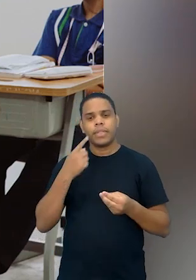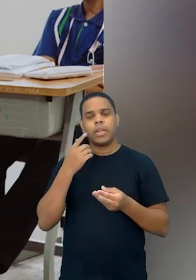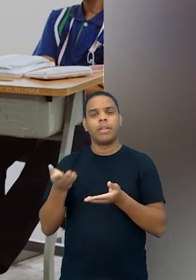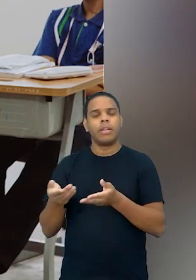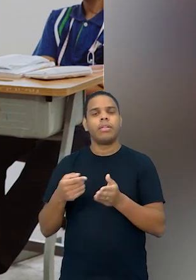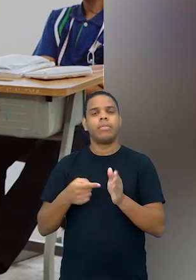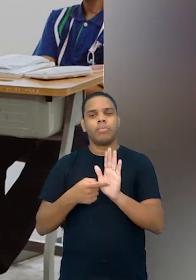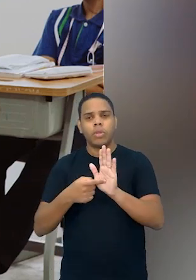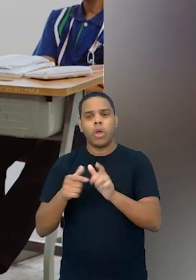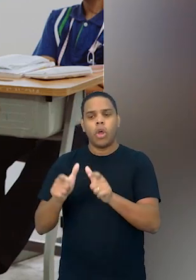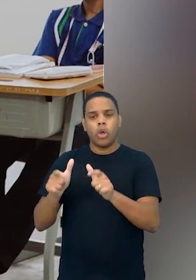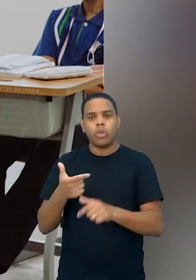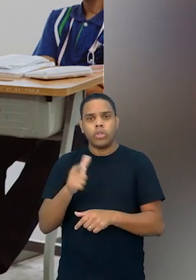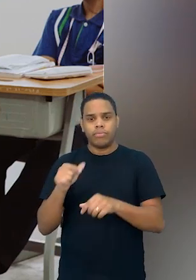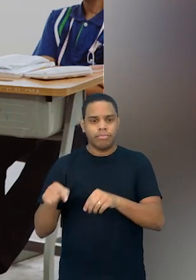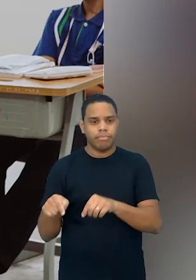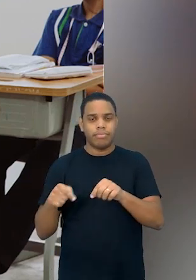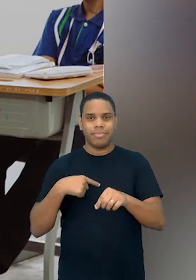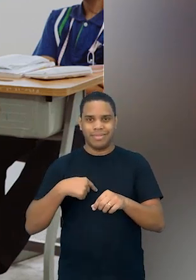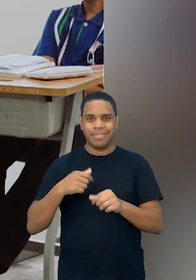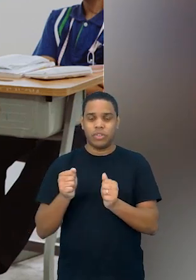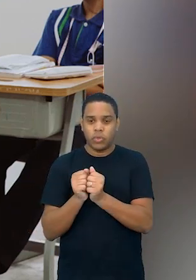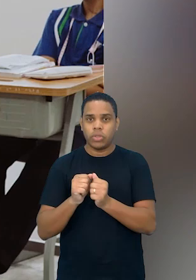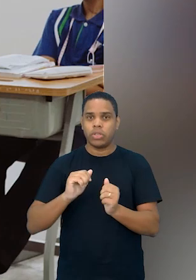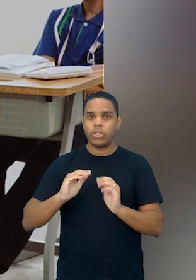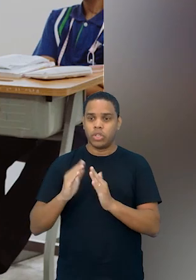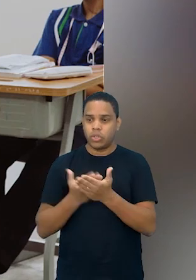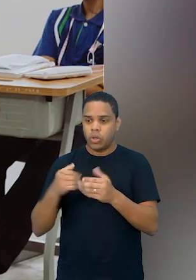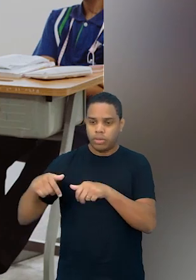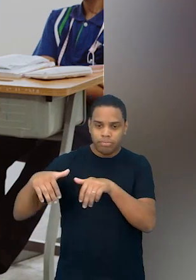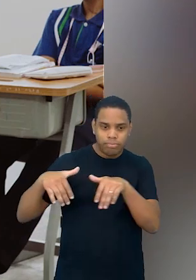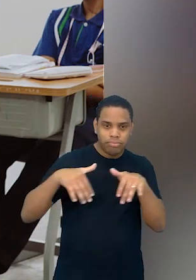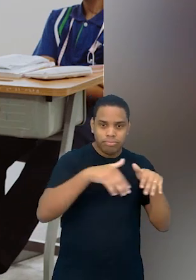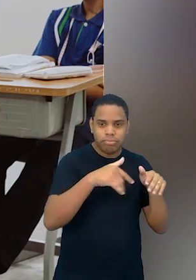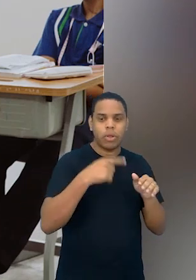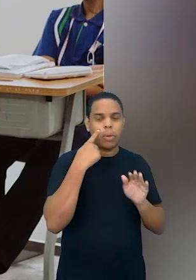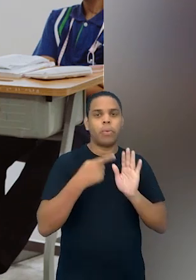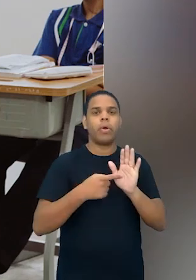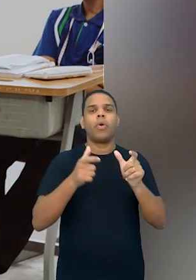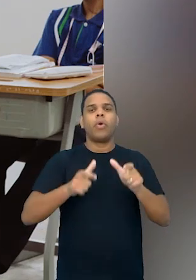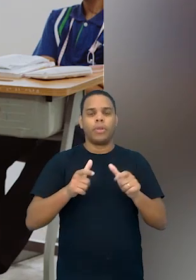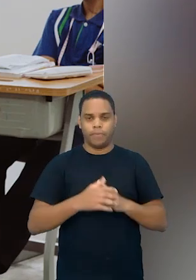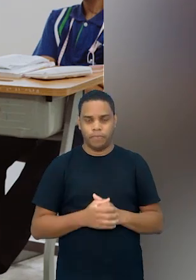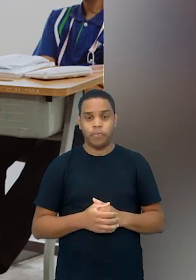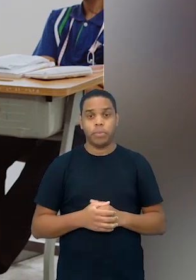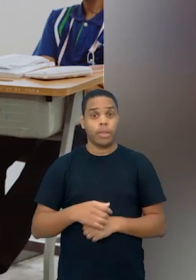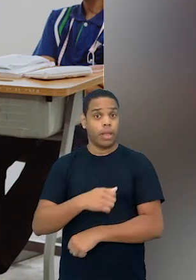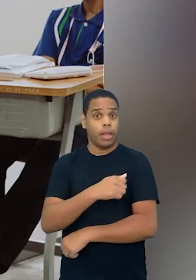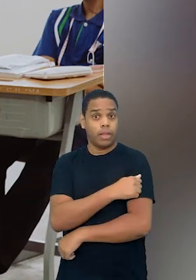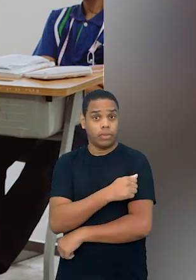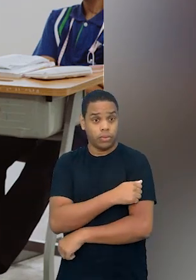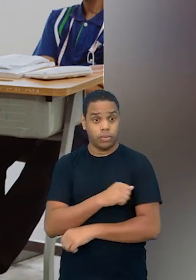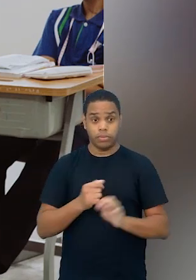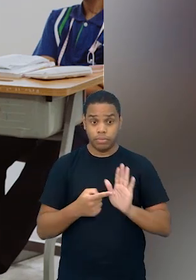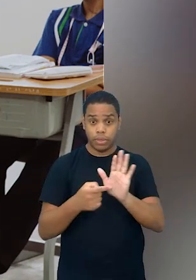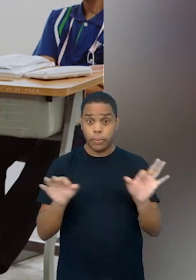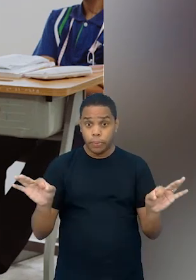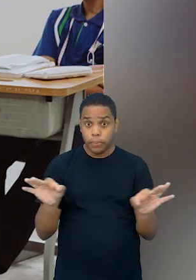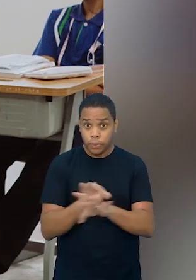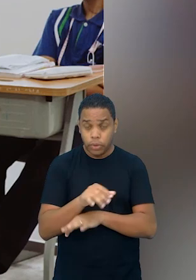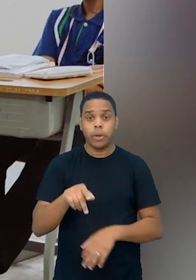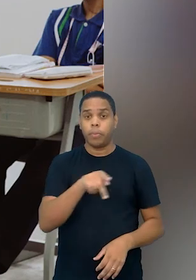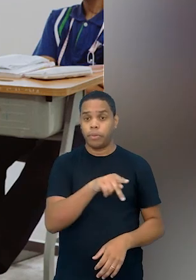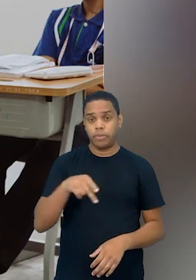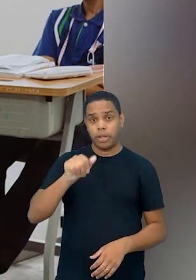para outro espaço da escola e tornar a atividade mais concreta. Quando a estudante finalizou a sua apresentação, a